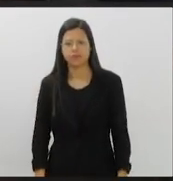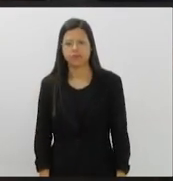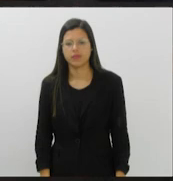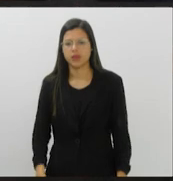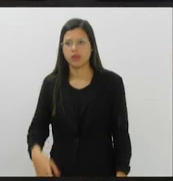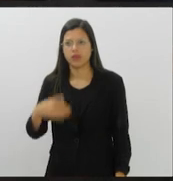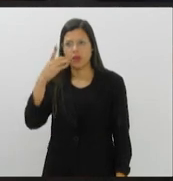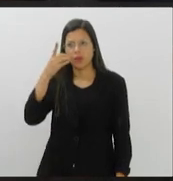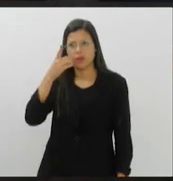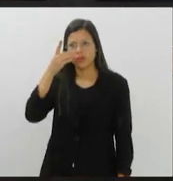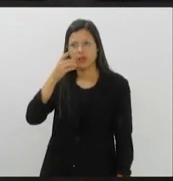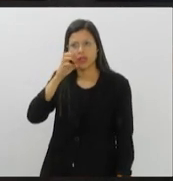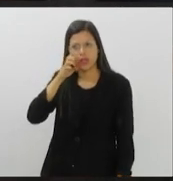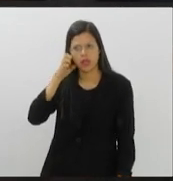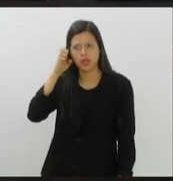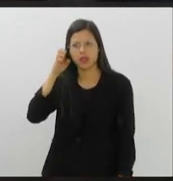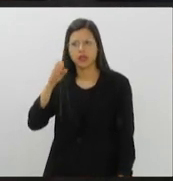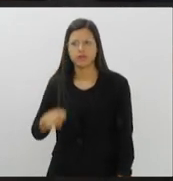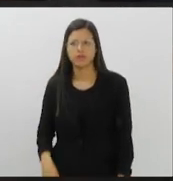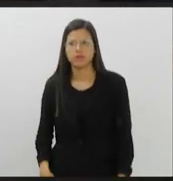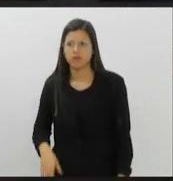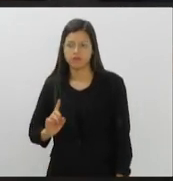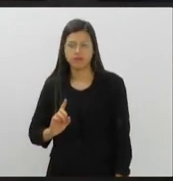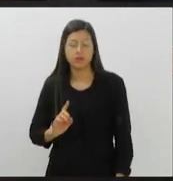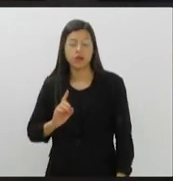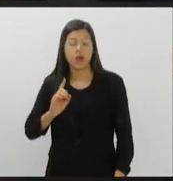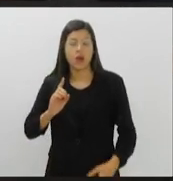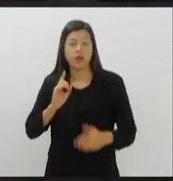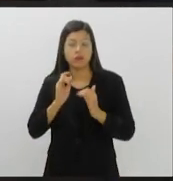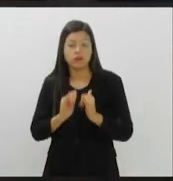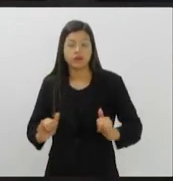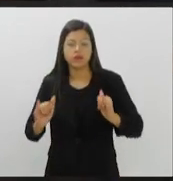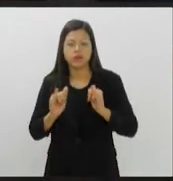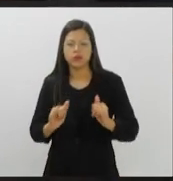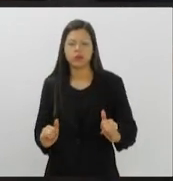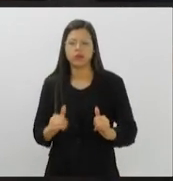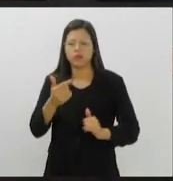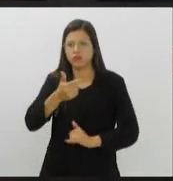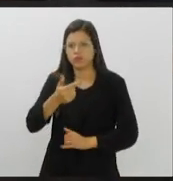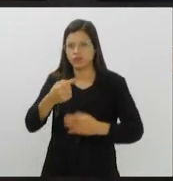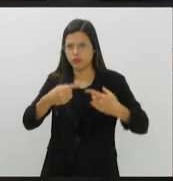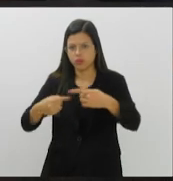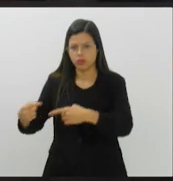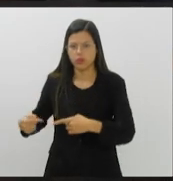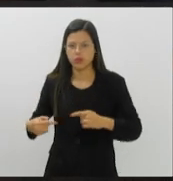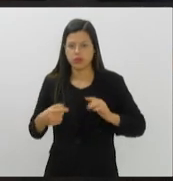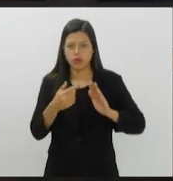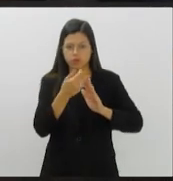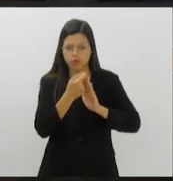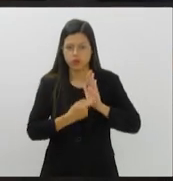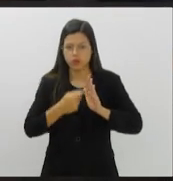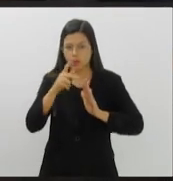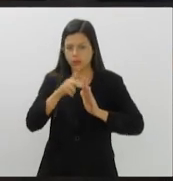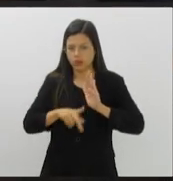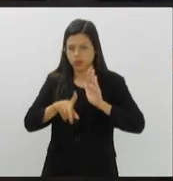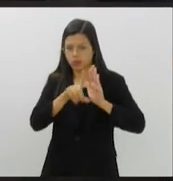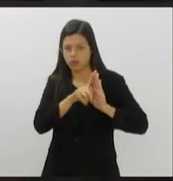Deputada Érica. Anuncio, em segunda discussão, redação do vencido, projeto de lei